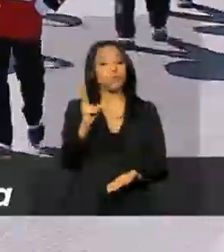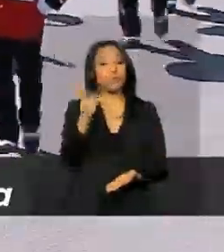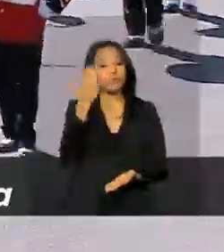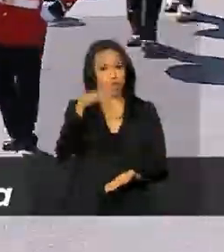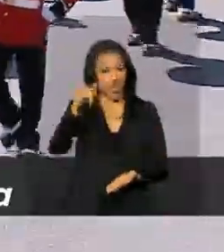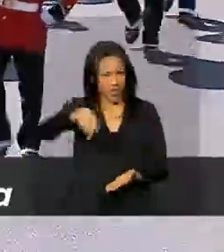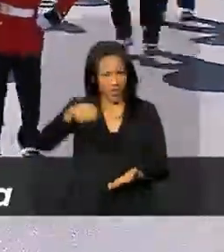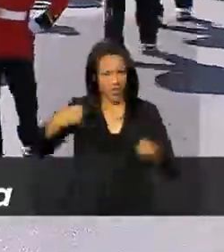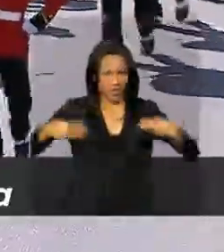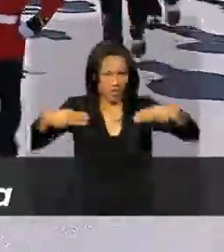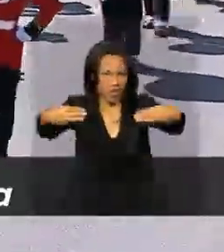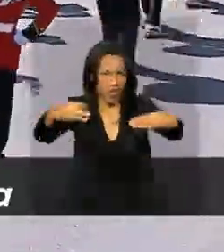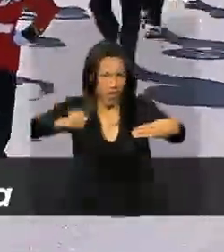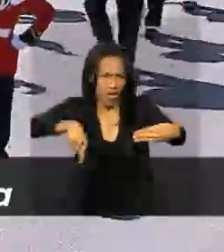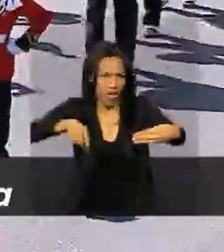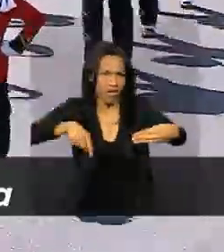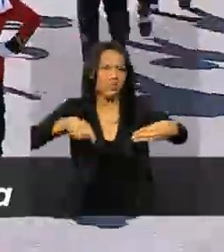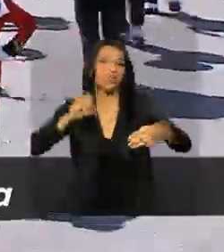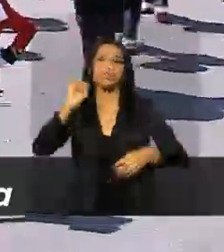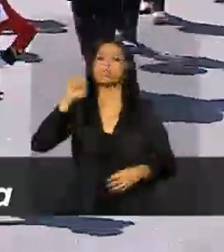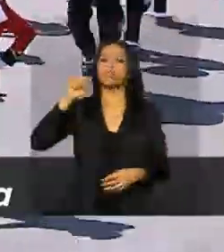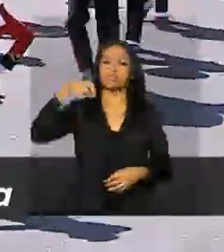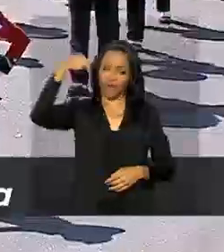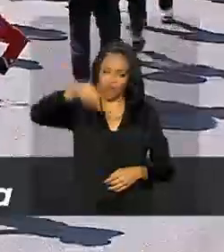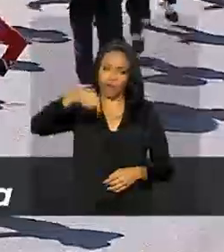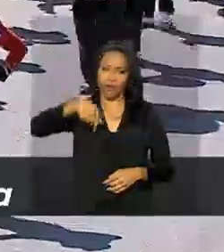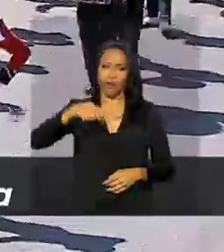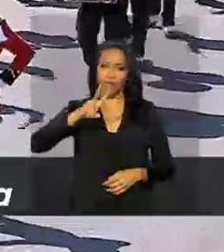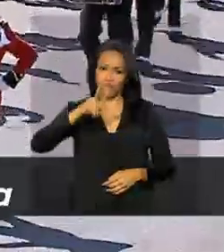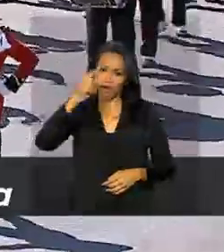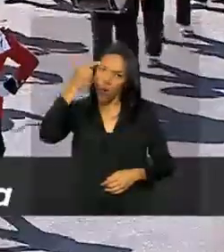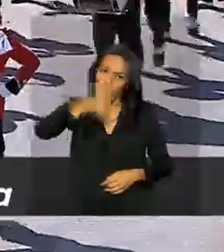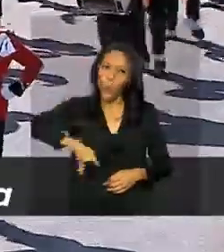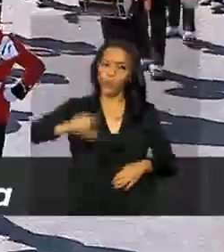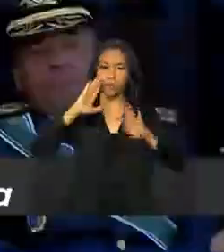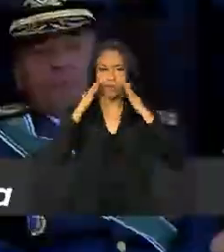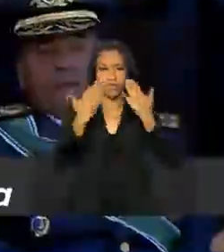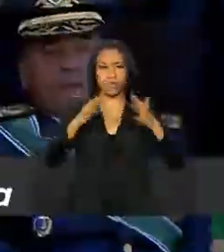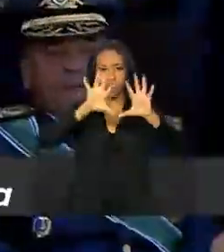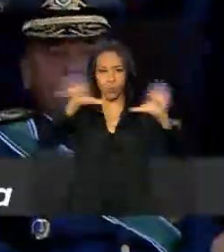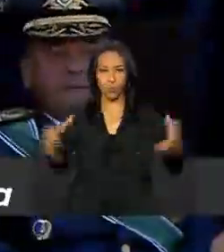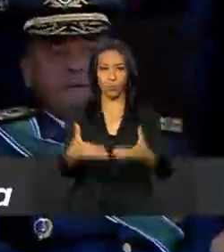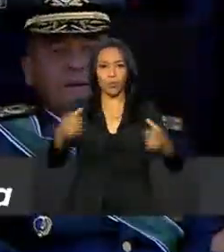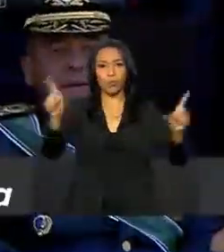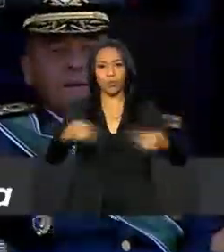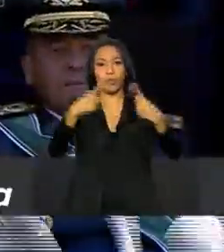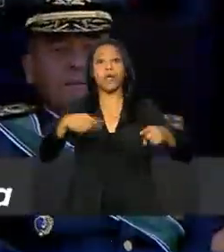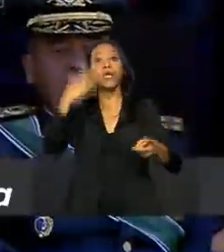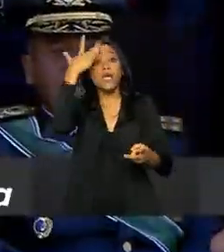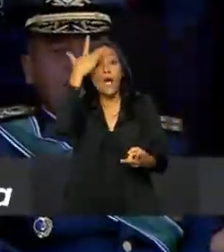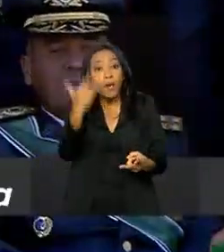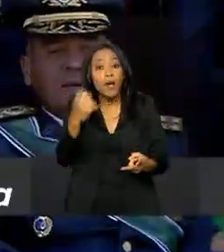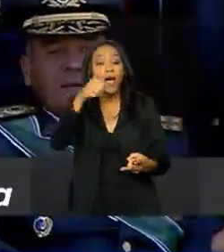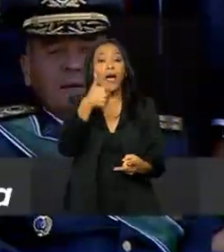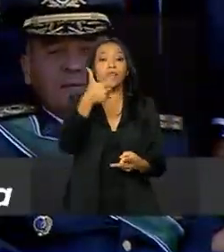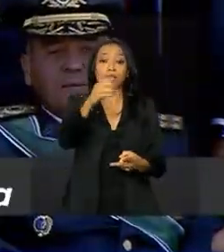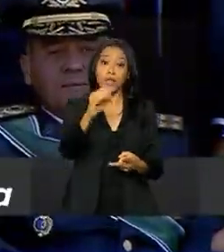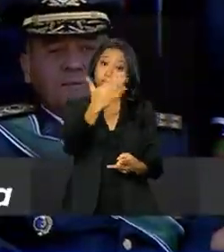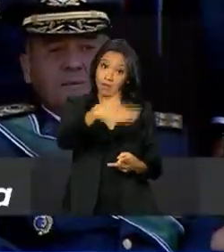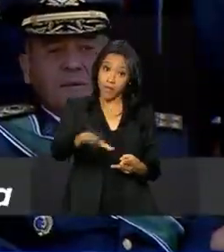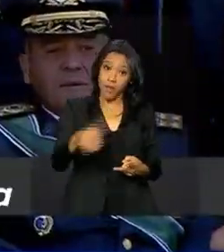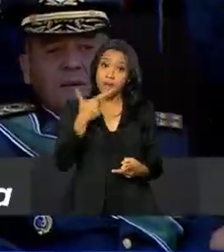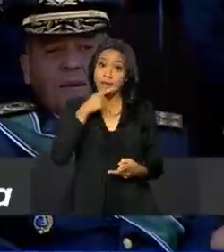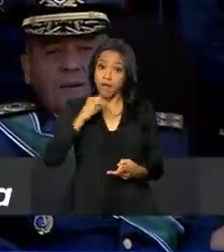Esplanada mesmo? Isso, aqui na área de exposições da Esplanada. Área de exposições aqui. Da Esplanada dos Mistérios. Isso. E amanhã? Às 10h30. Às 10h30. Quem estiver